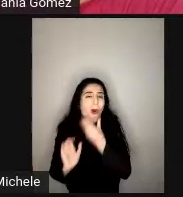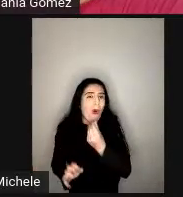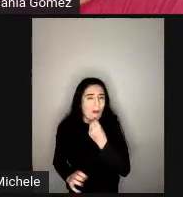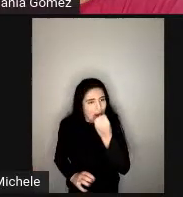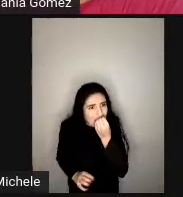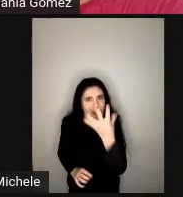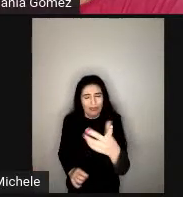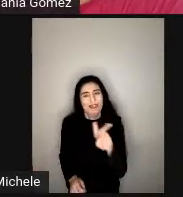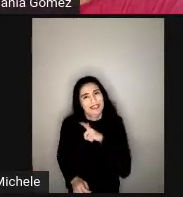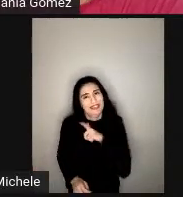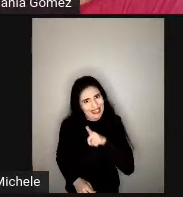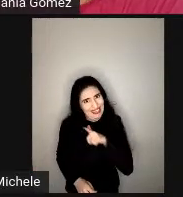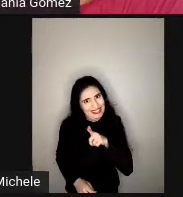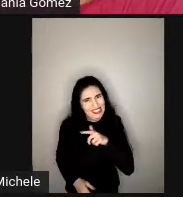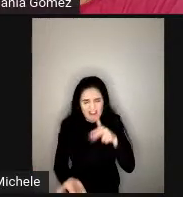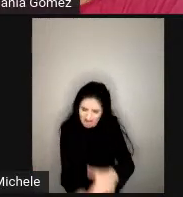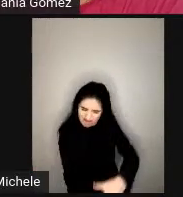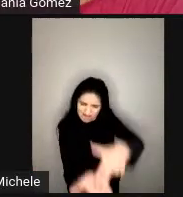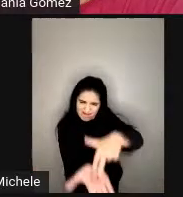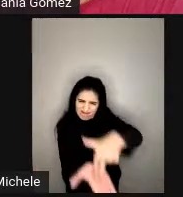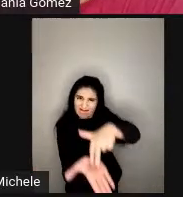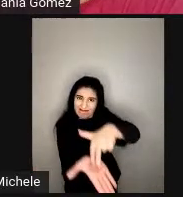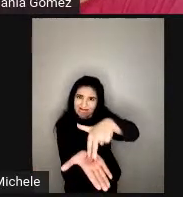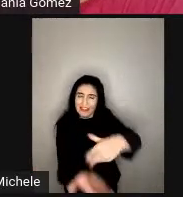estamos aqui firme e forte, temos que fazer,